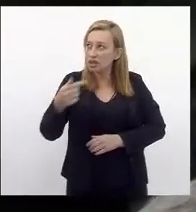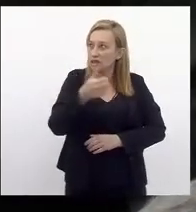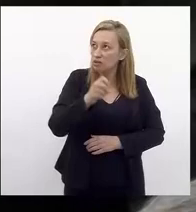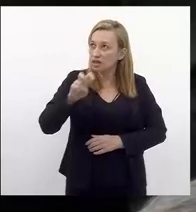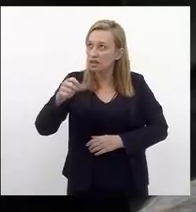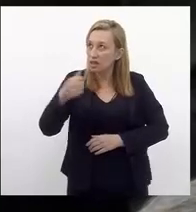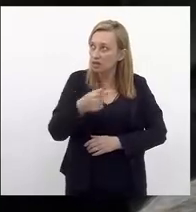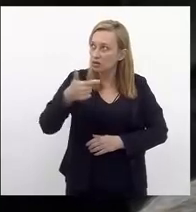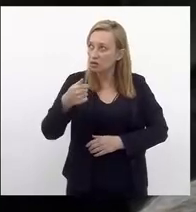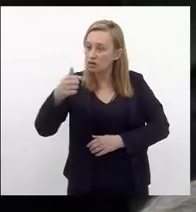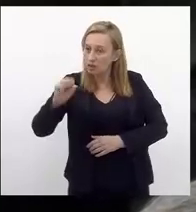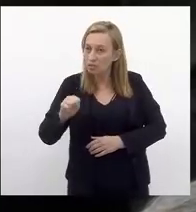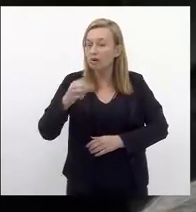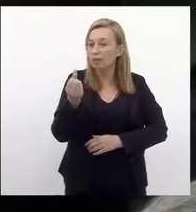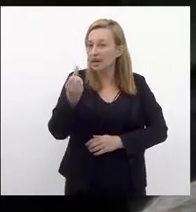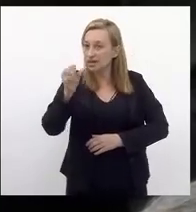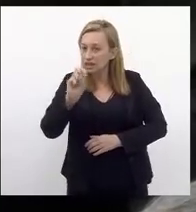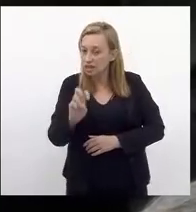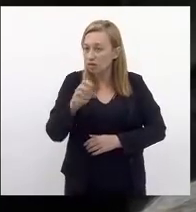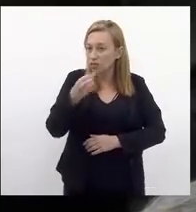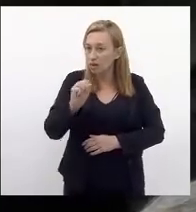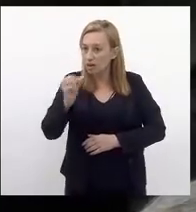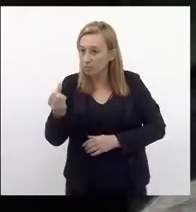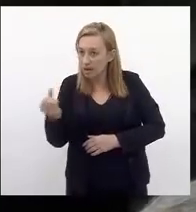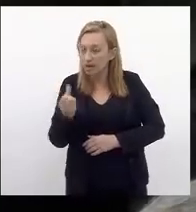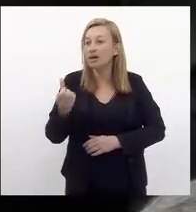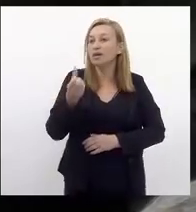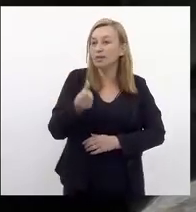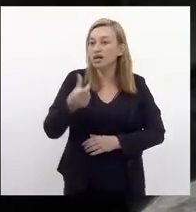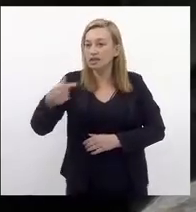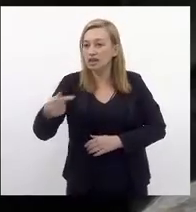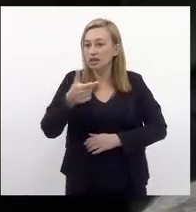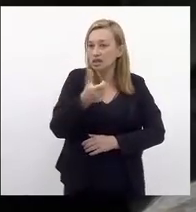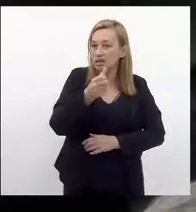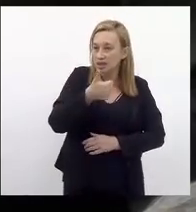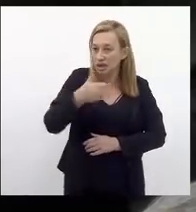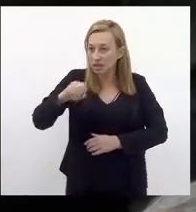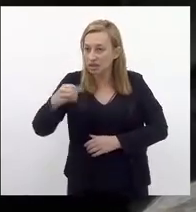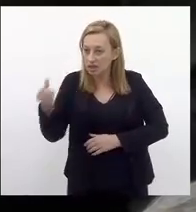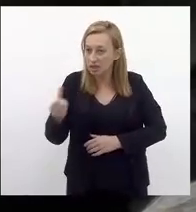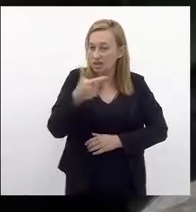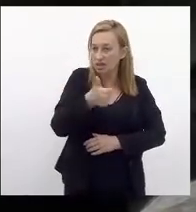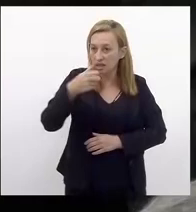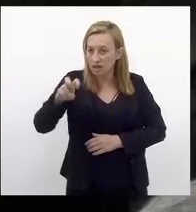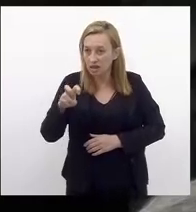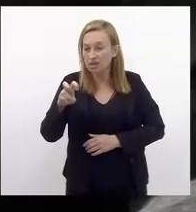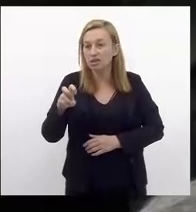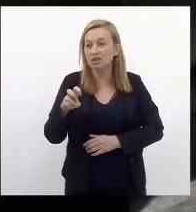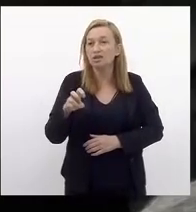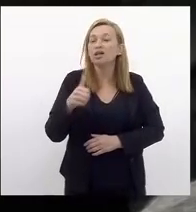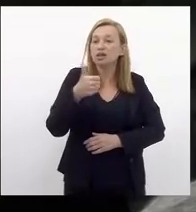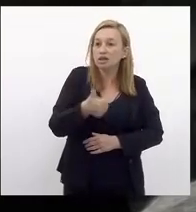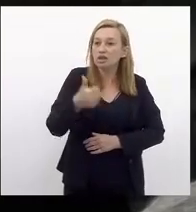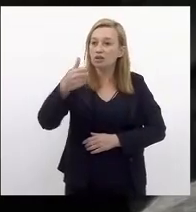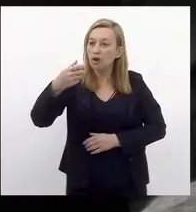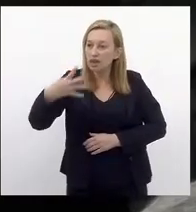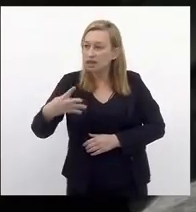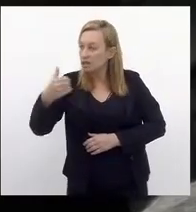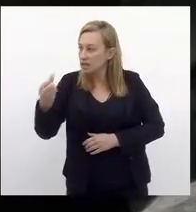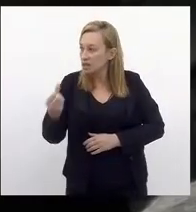3753 5765 6667 6667 traço